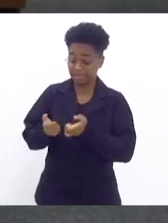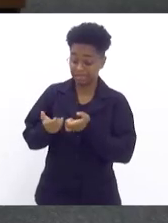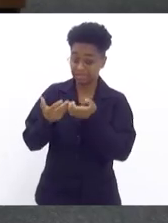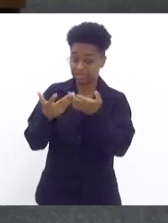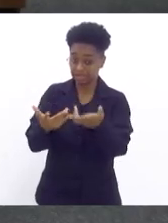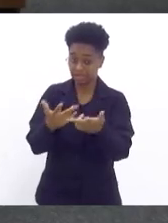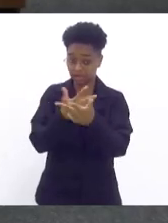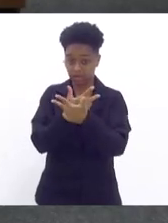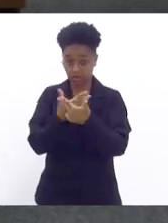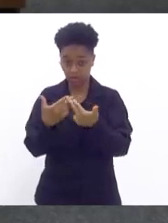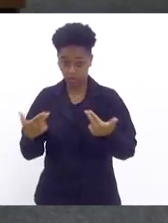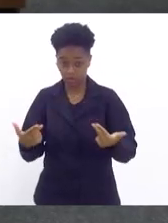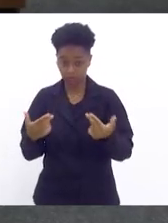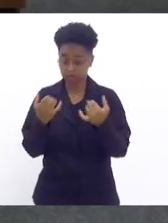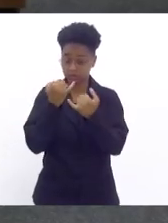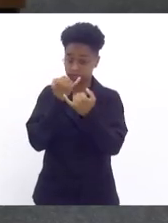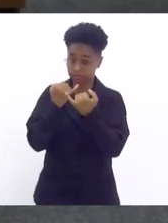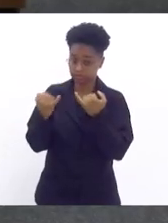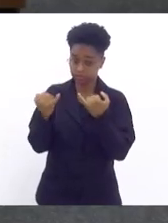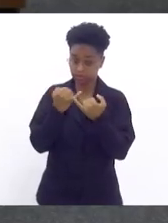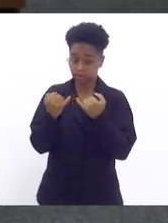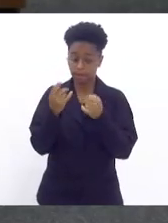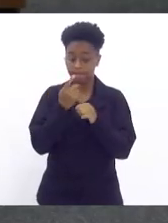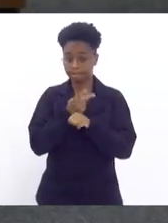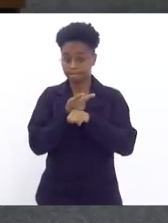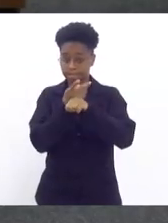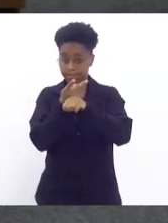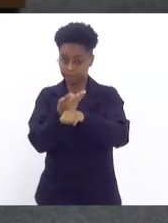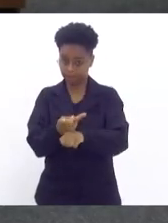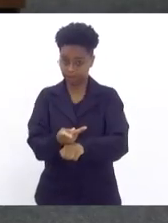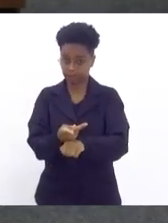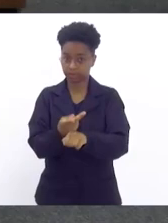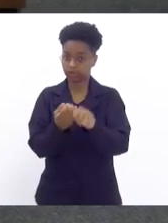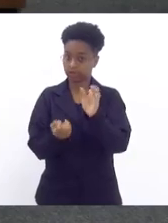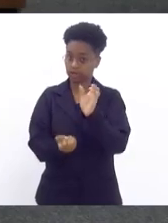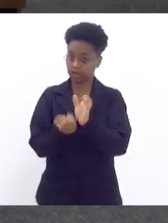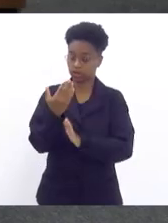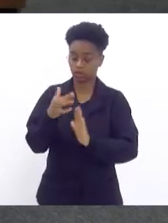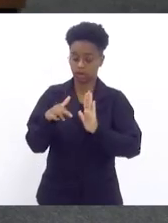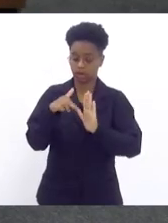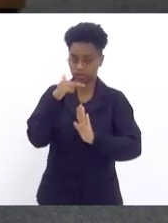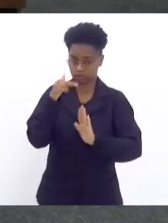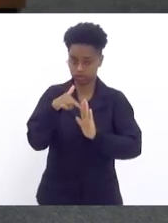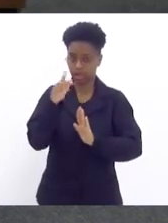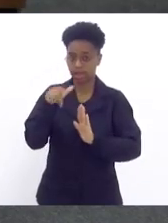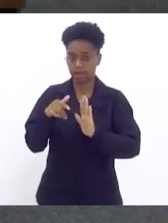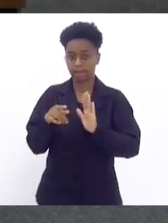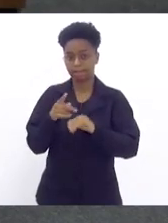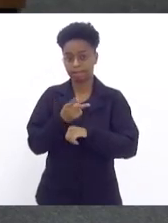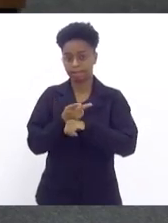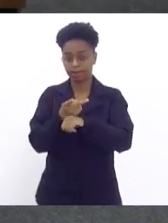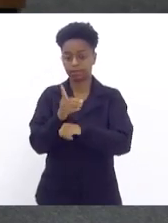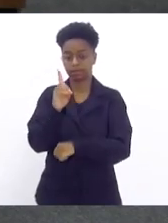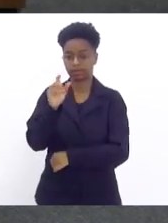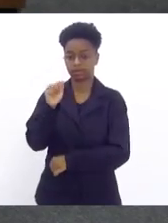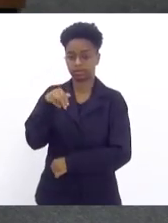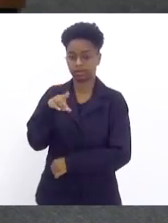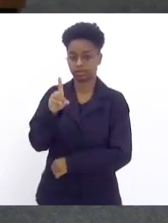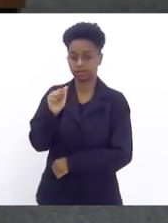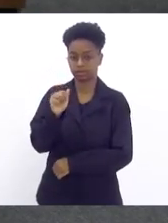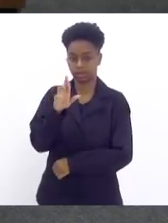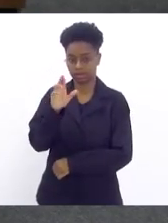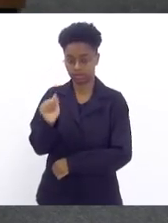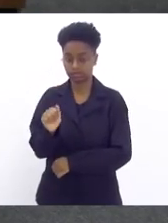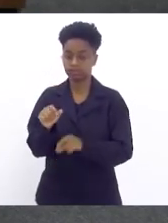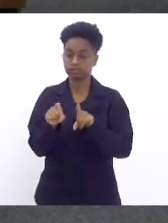que se assemelha ao prêmio instituído pela resolução que é o prêmio Dandara e se